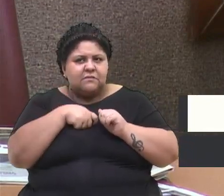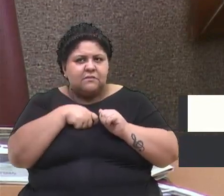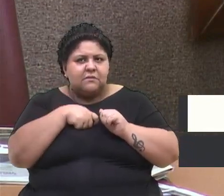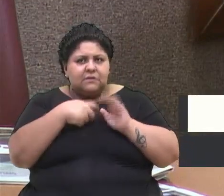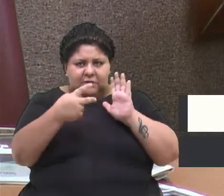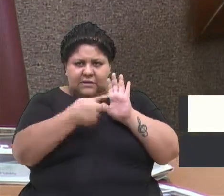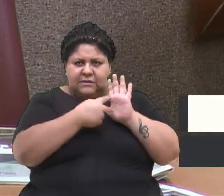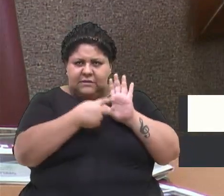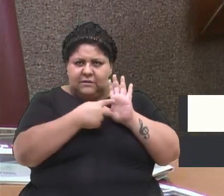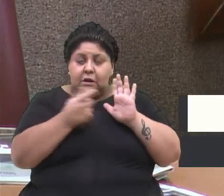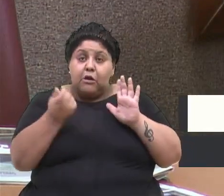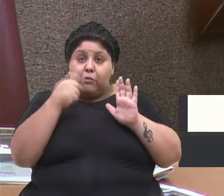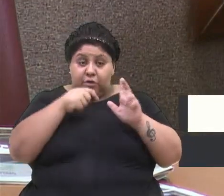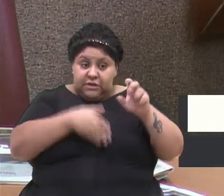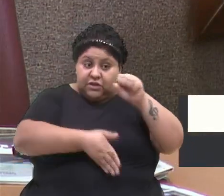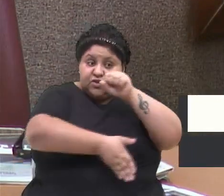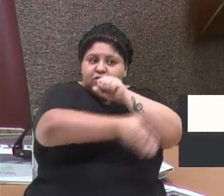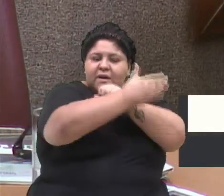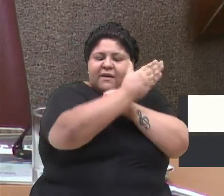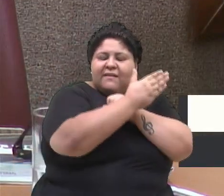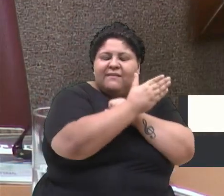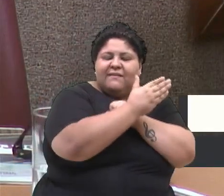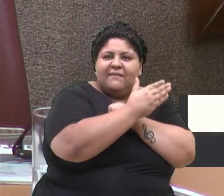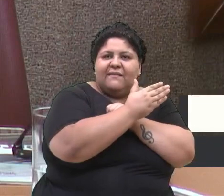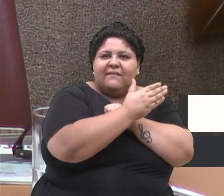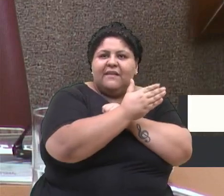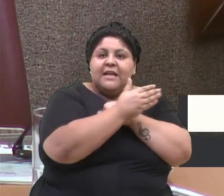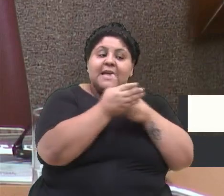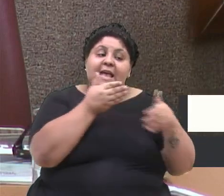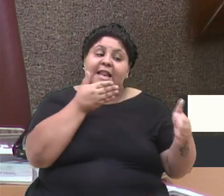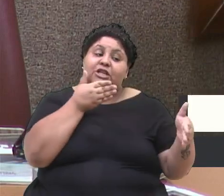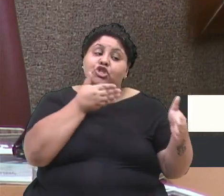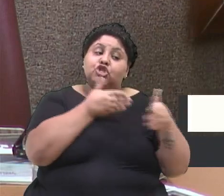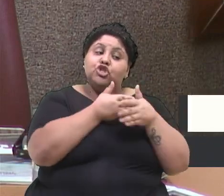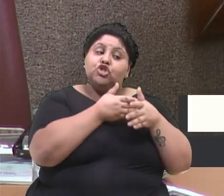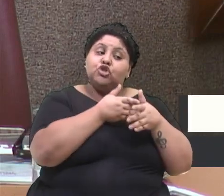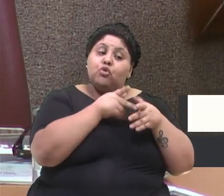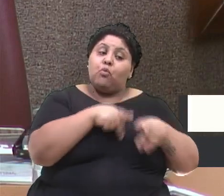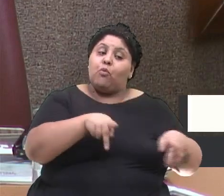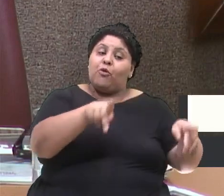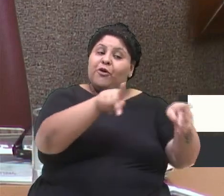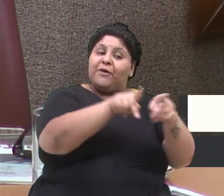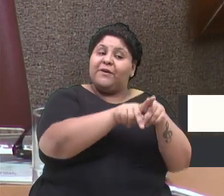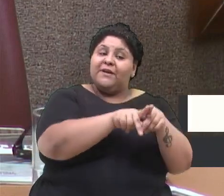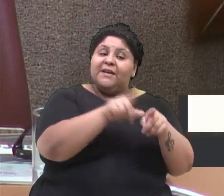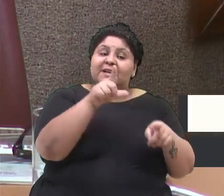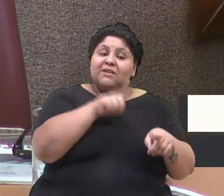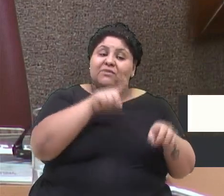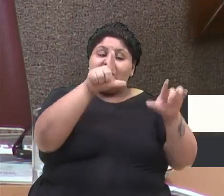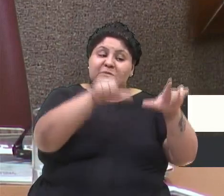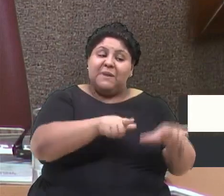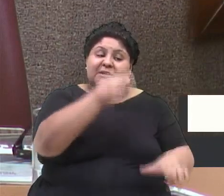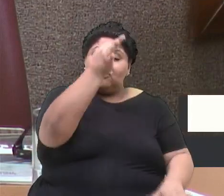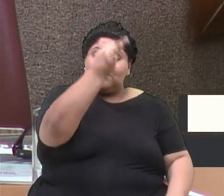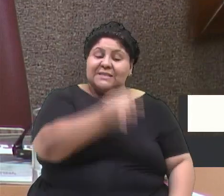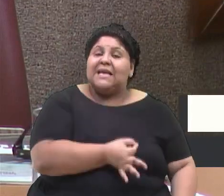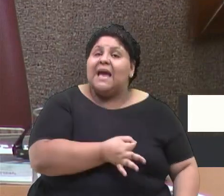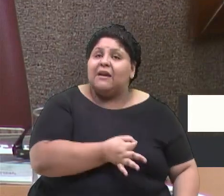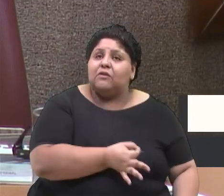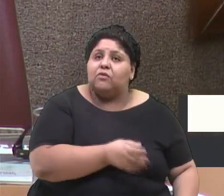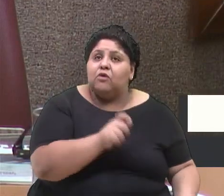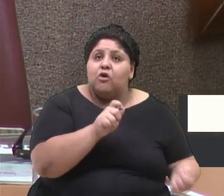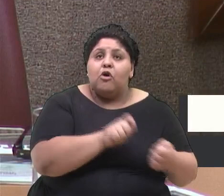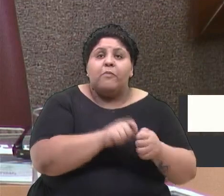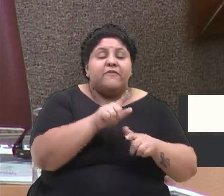essa sua ida lá, porque ele atinge um público que normalmente não tem espaço específico para praticar essa